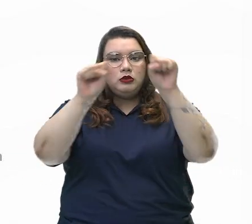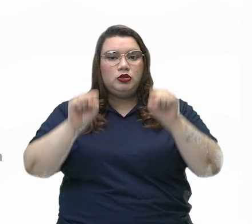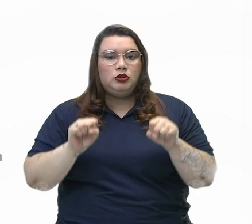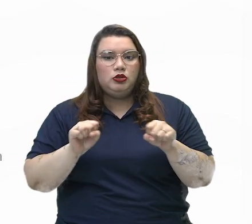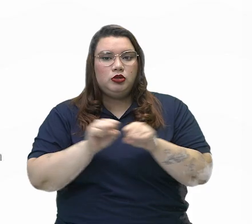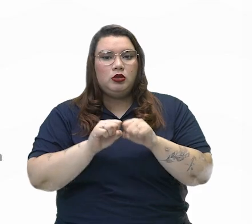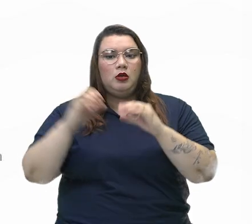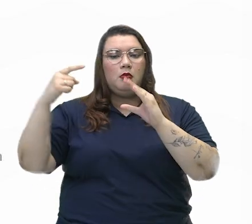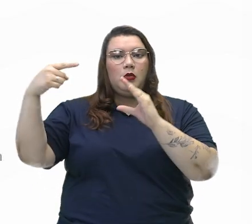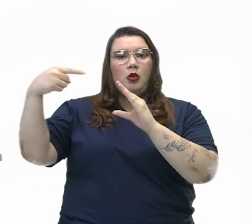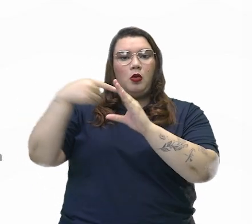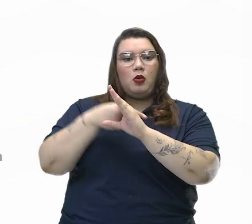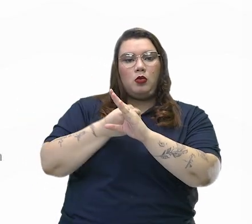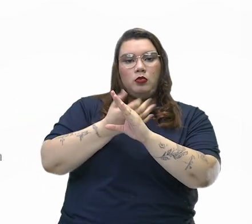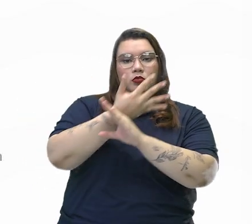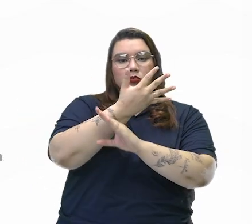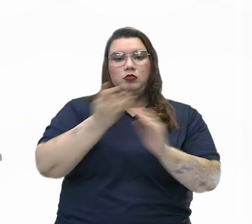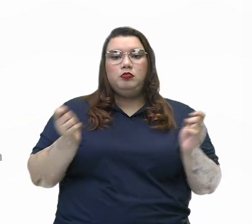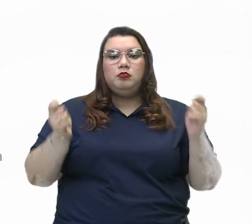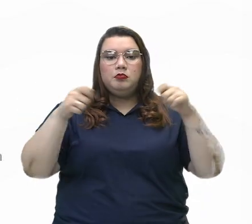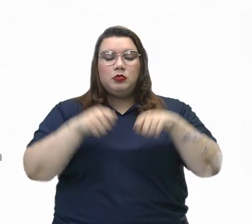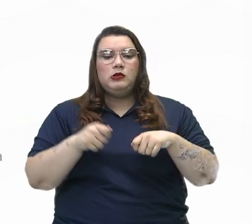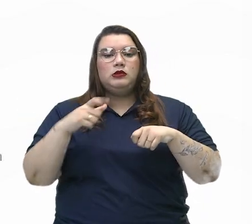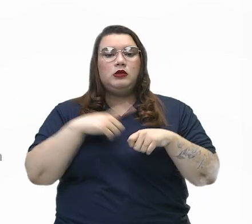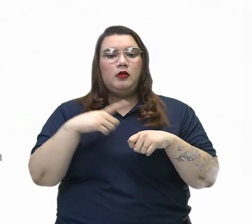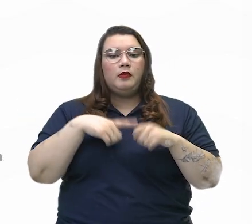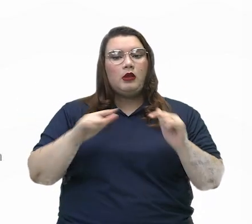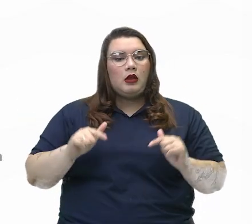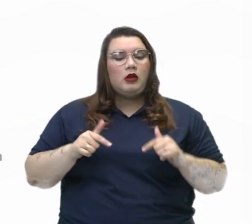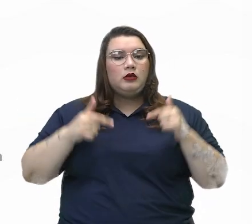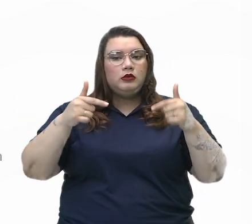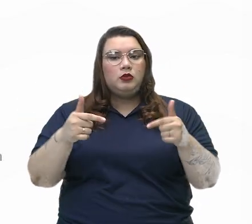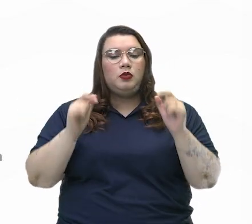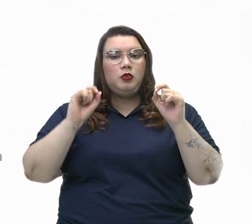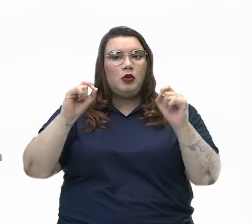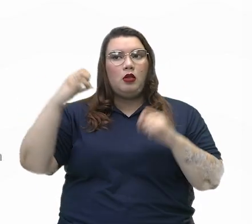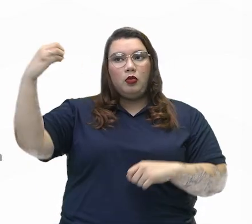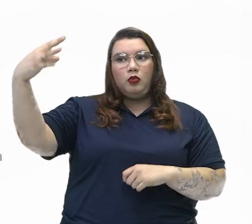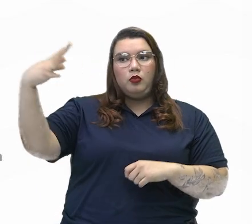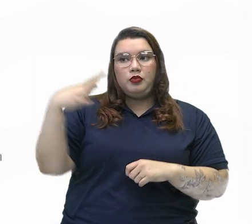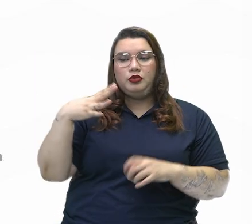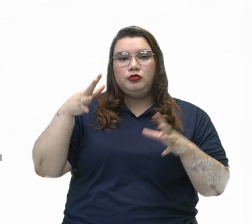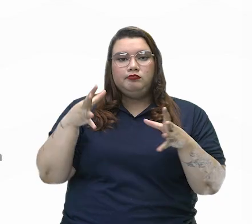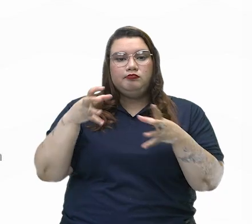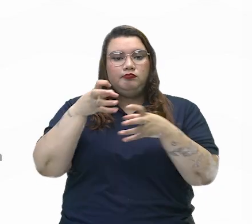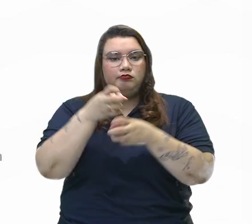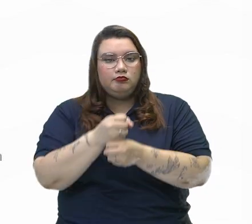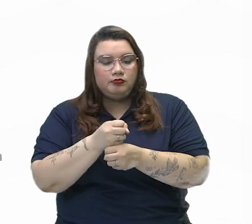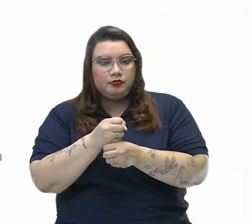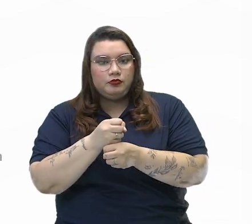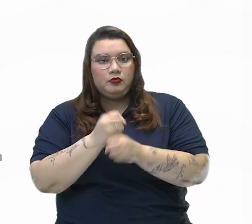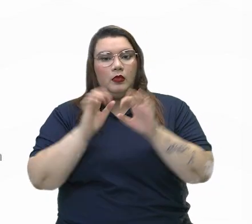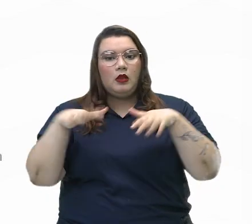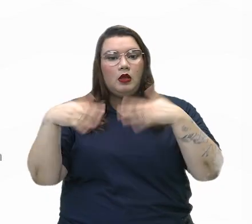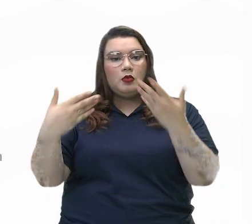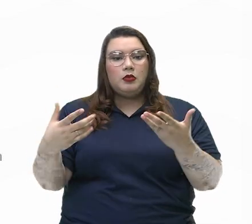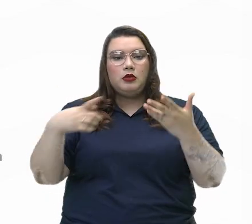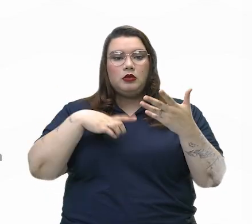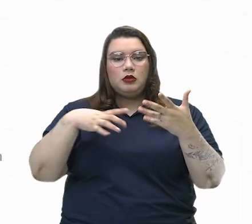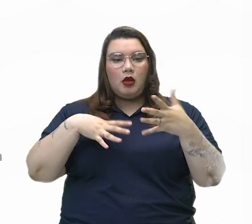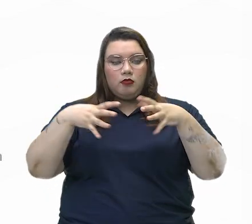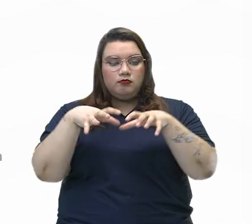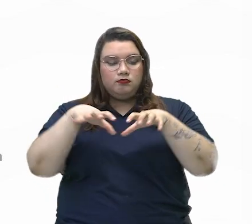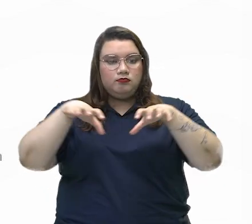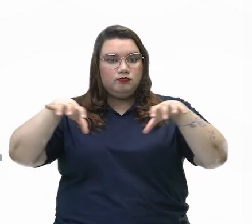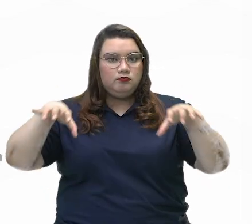ópticos capazes de promover a refração da luz visível. E a